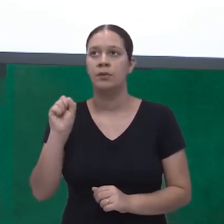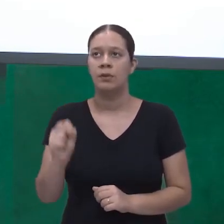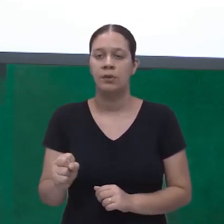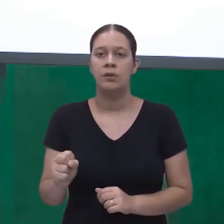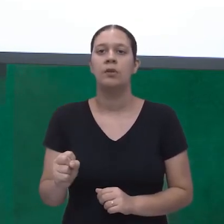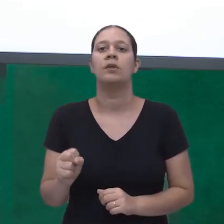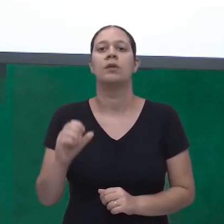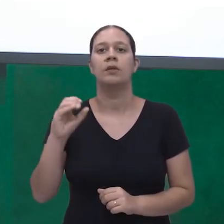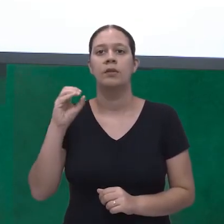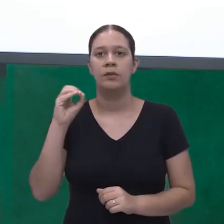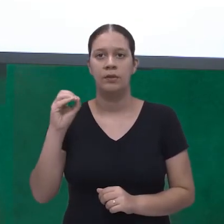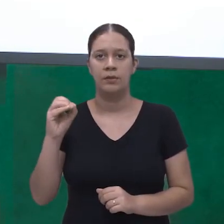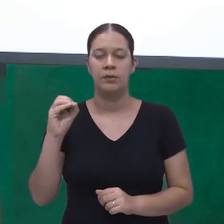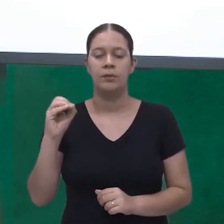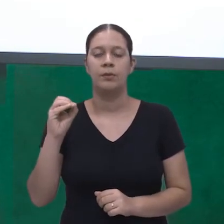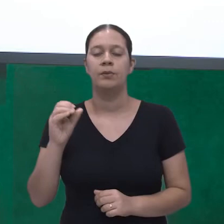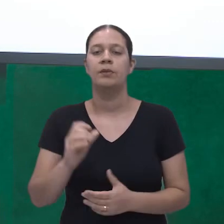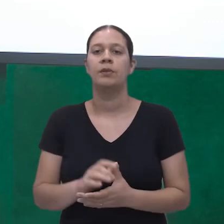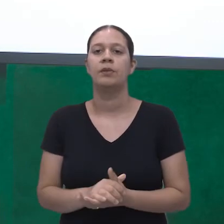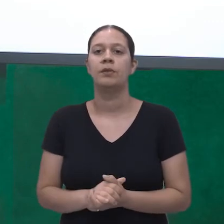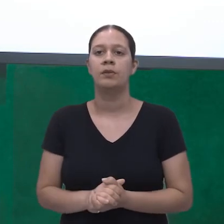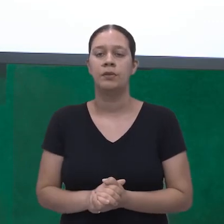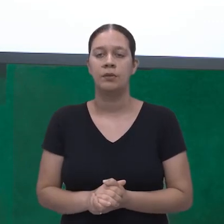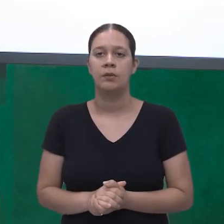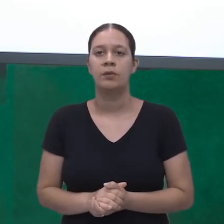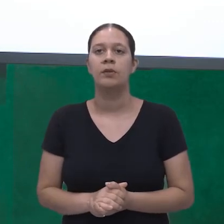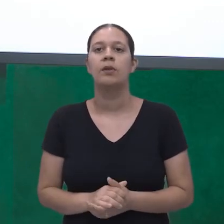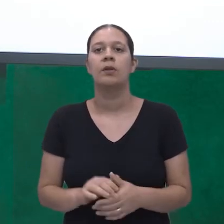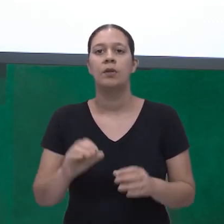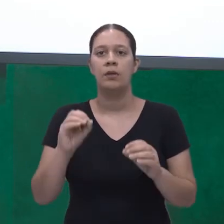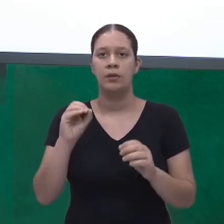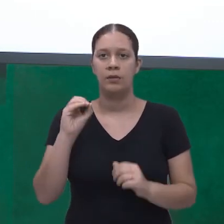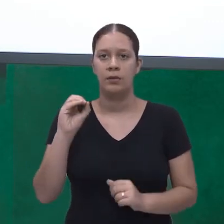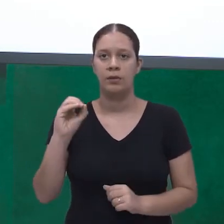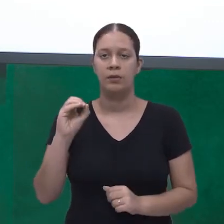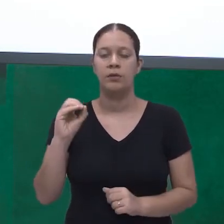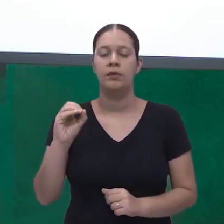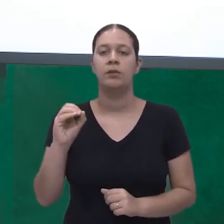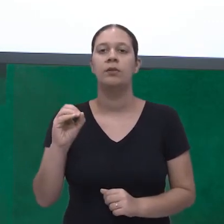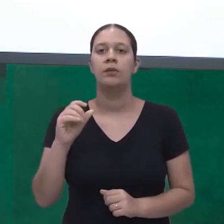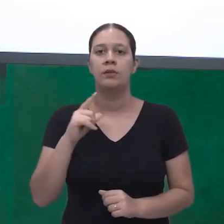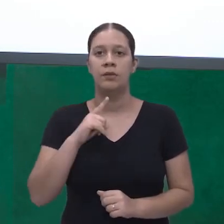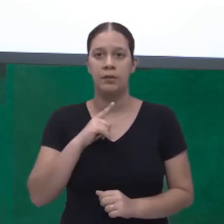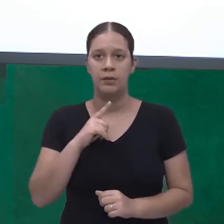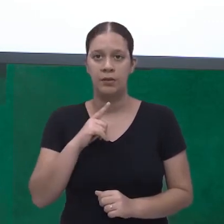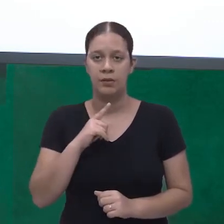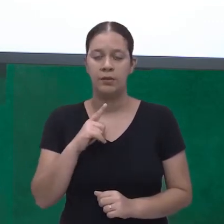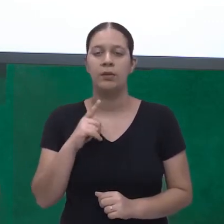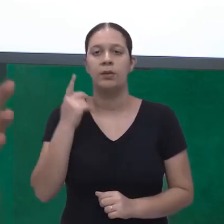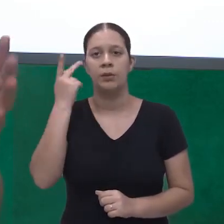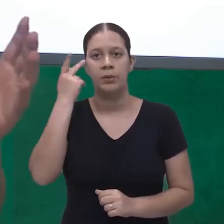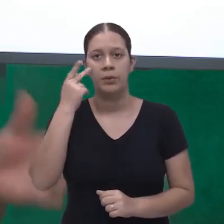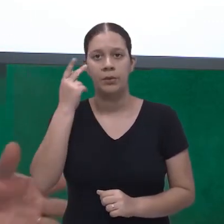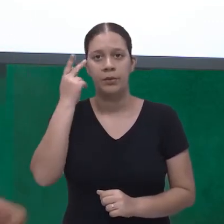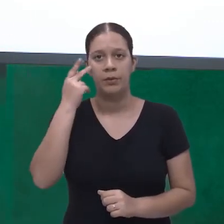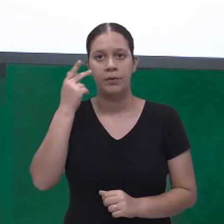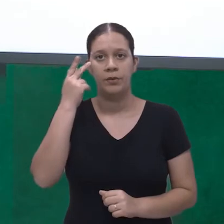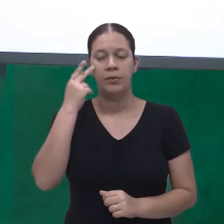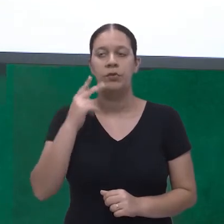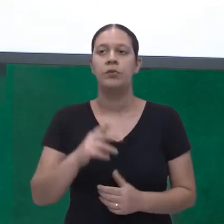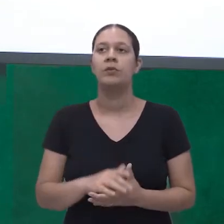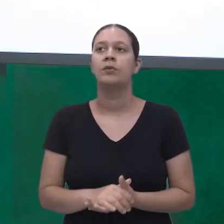que a reação está em equilíbrio. Gibbs igual a zero indica que a reação está em